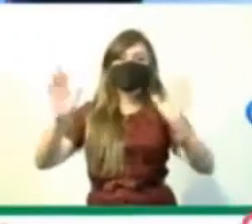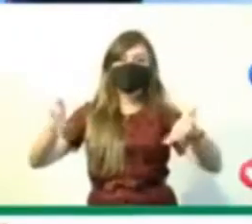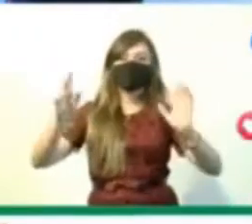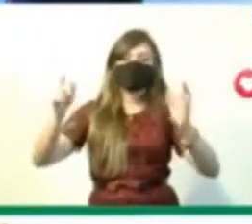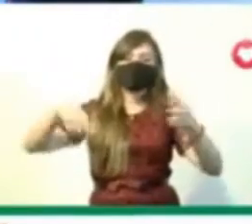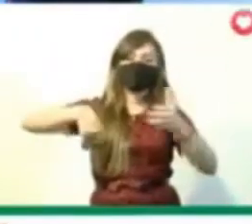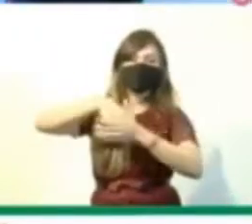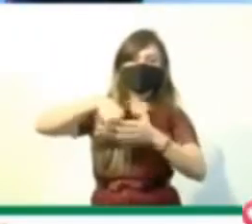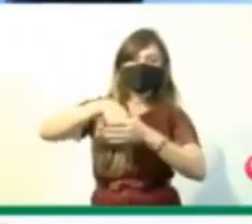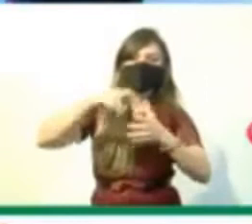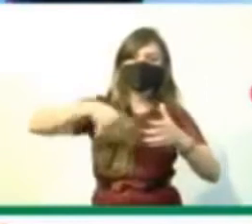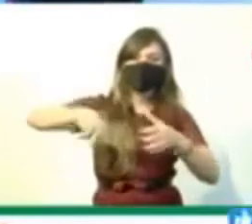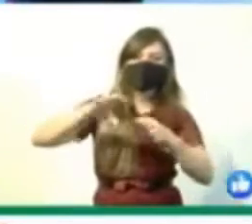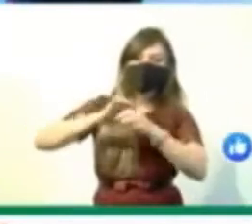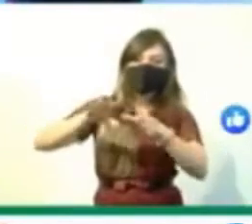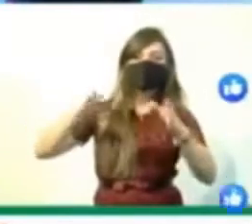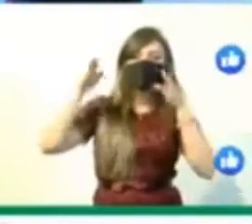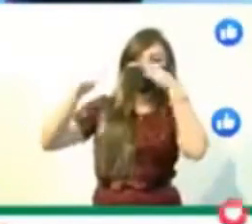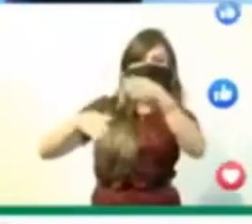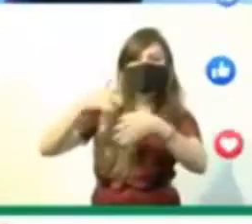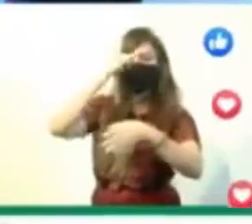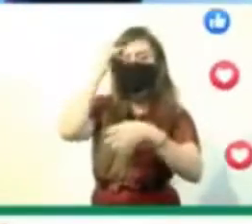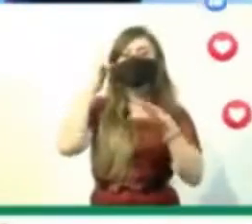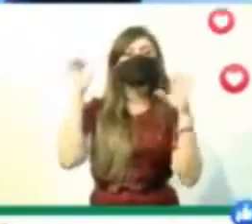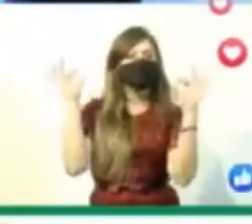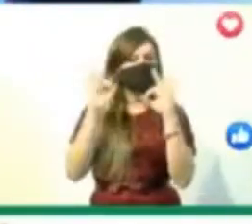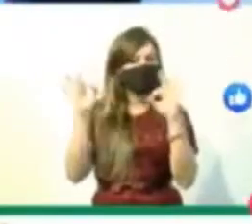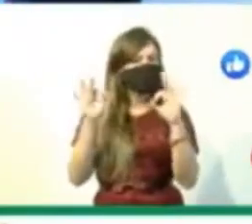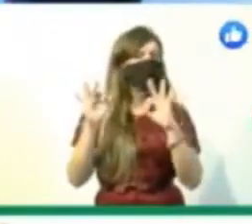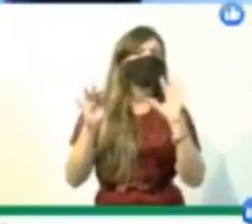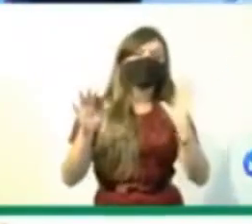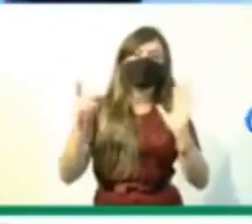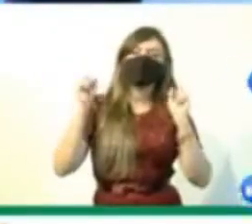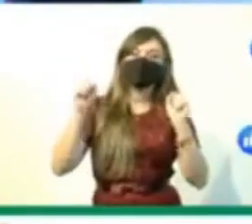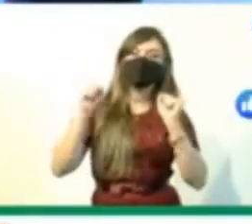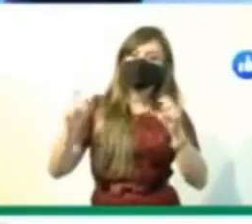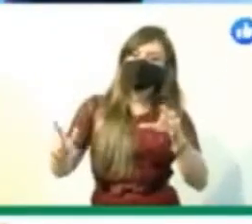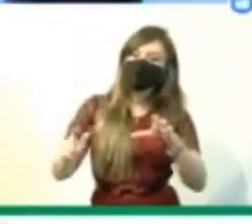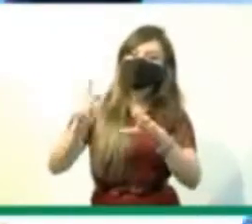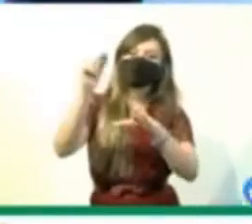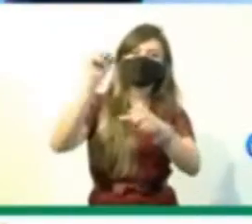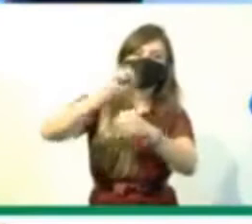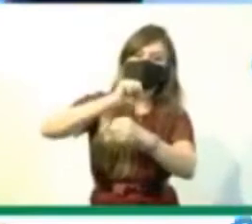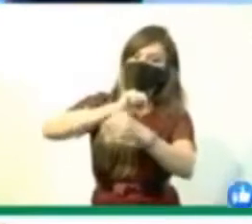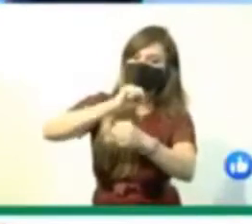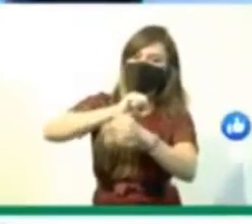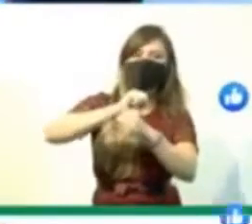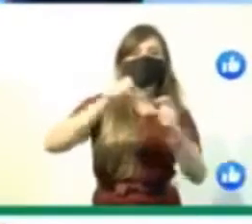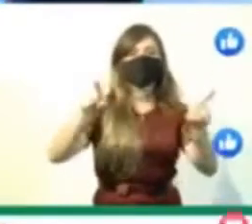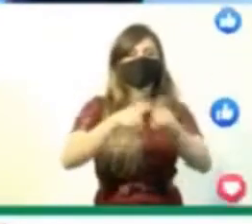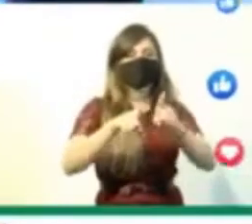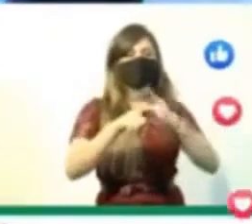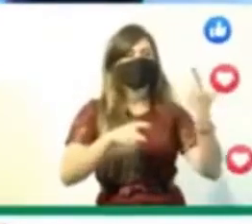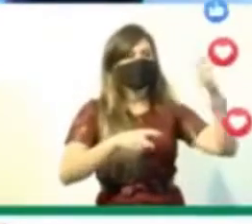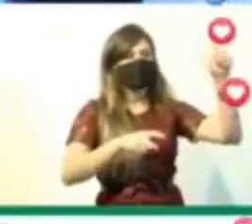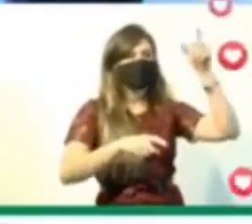está permitida a presença de público, é possível a gente inaugurar essa primeira etapa e também entregar o estádio